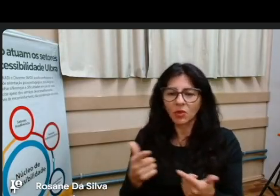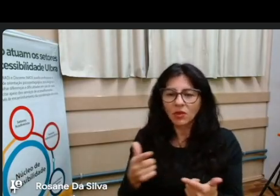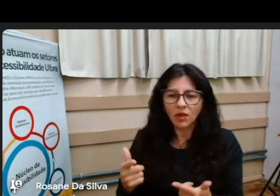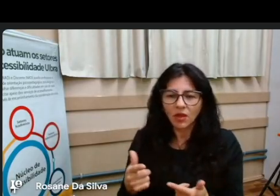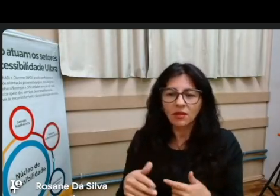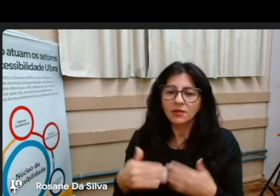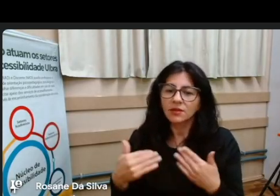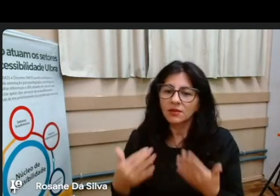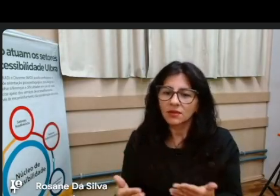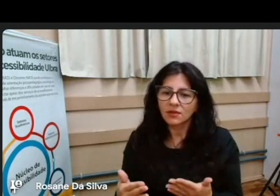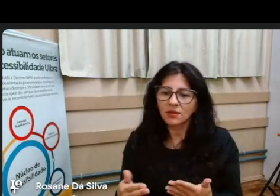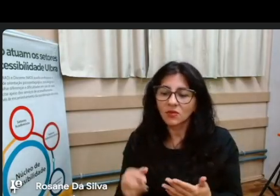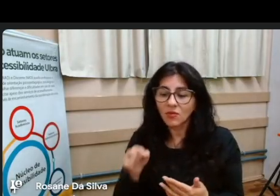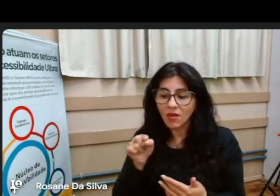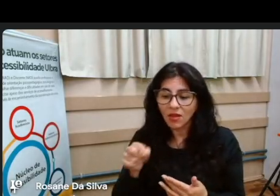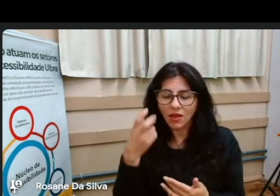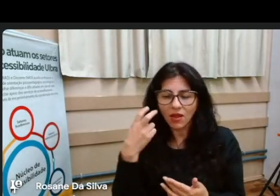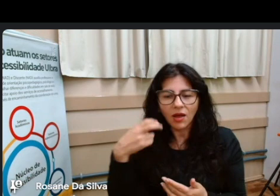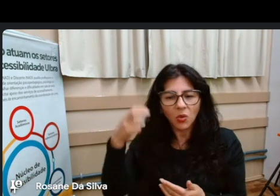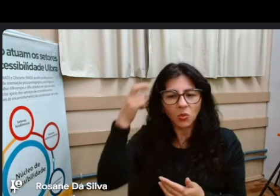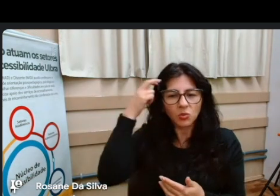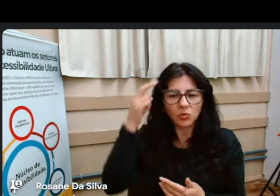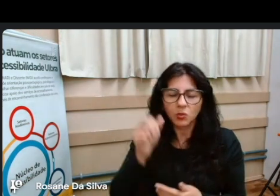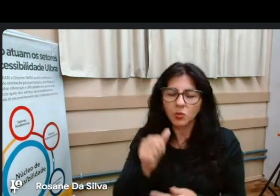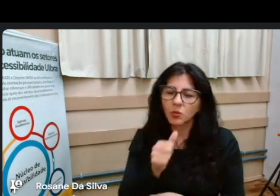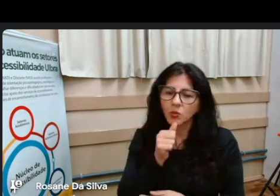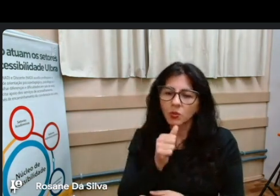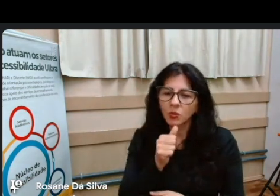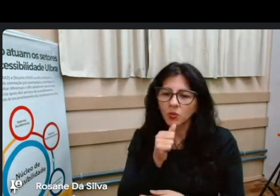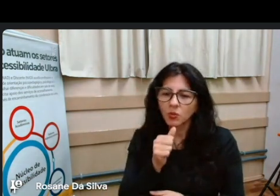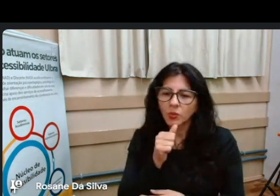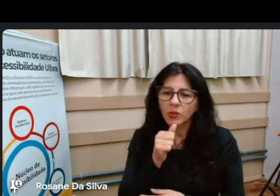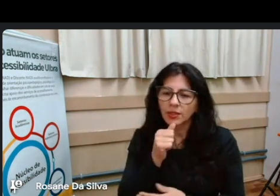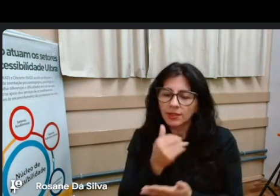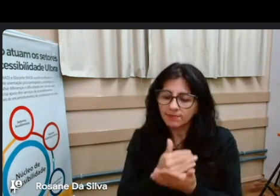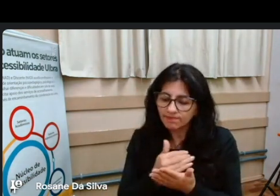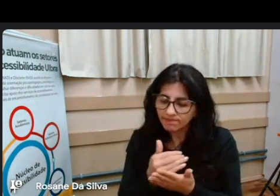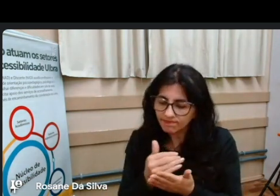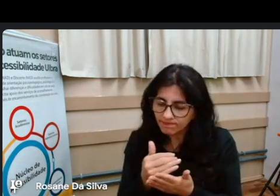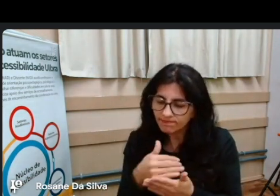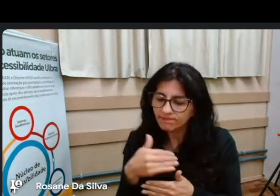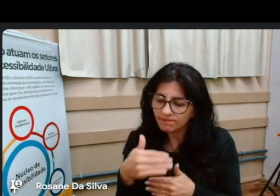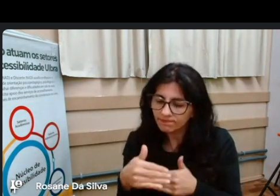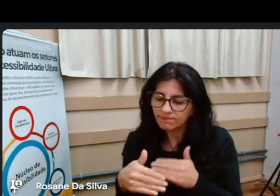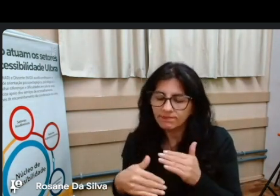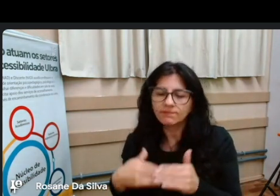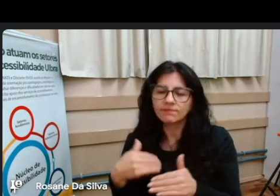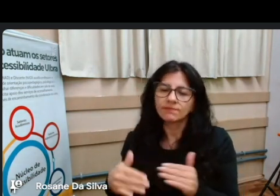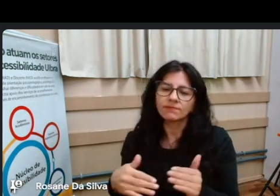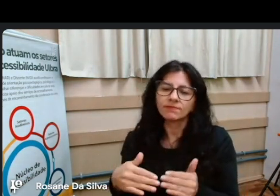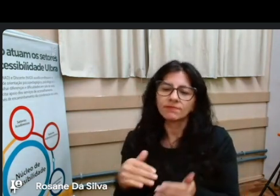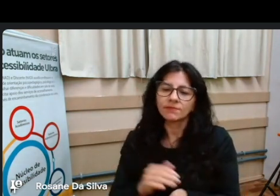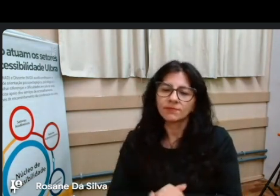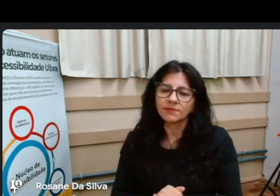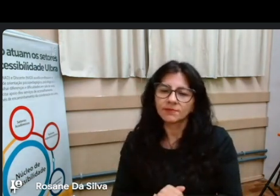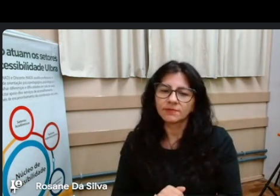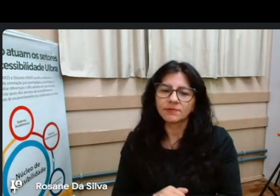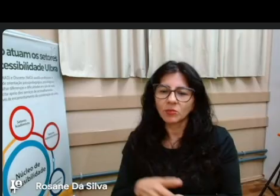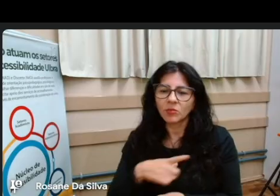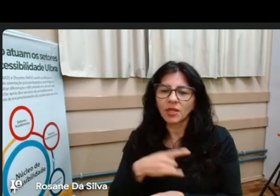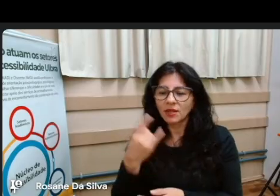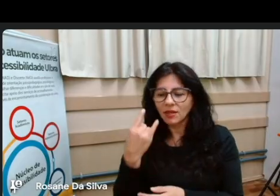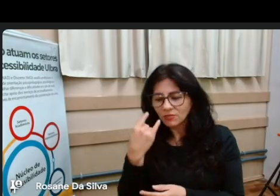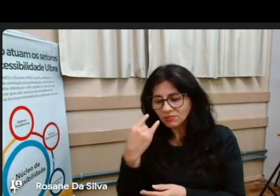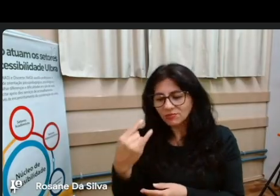apresentação nem um cinema né então o onde a cultura ainda tá tá tá brigando para se firmar